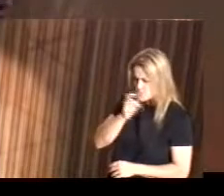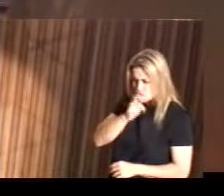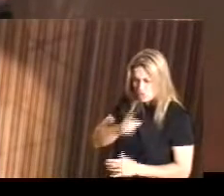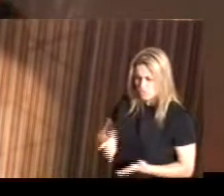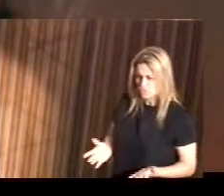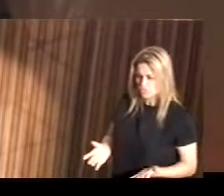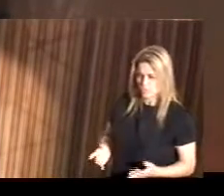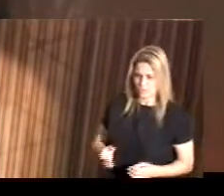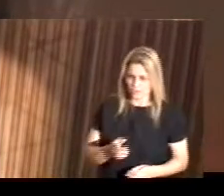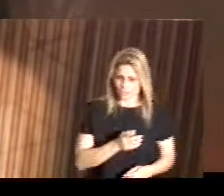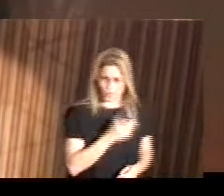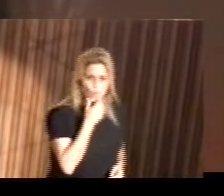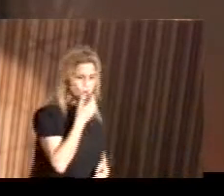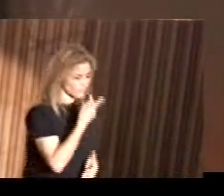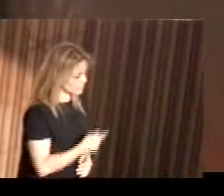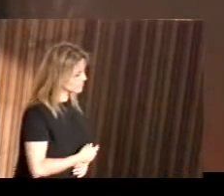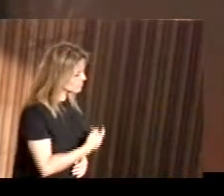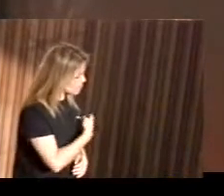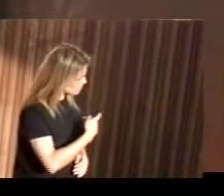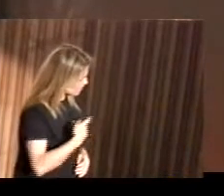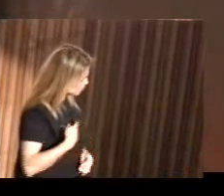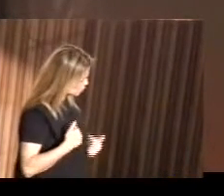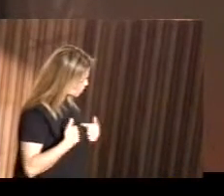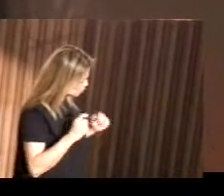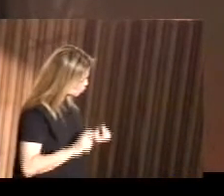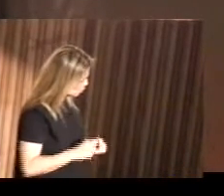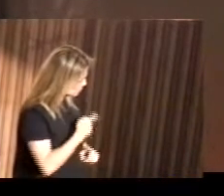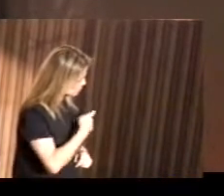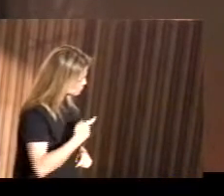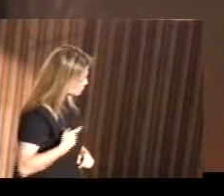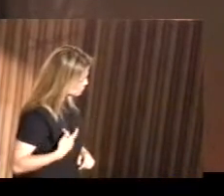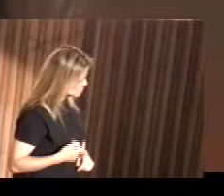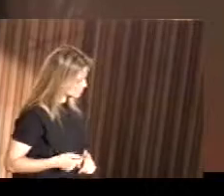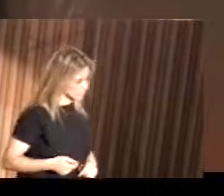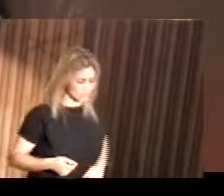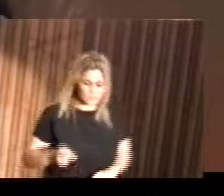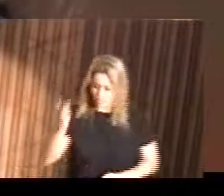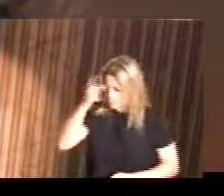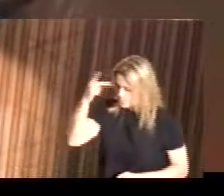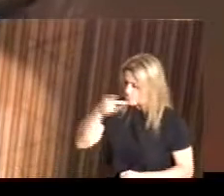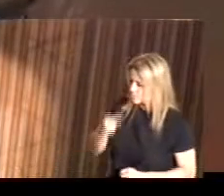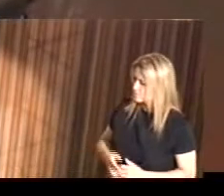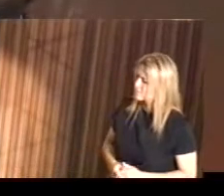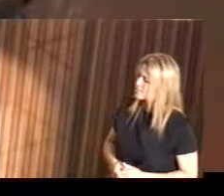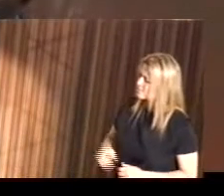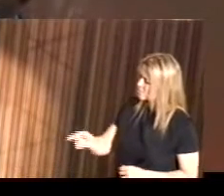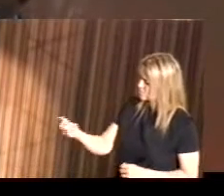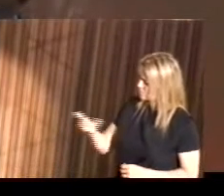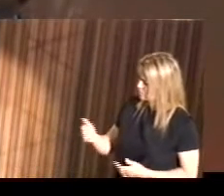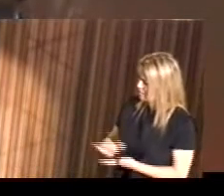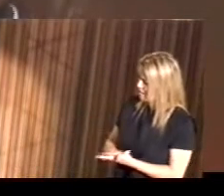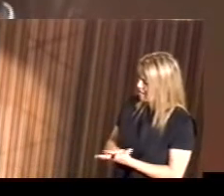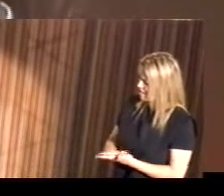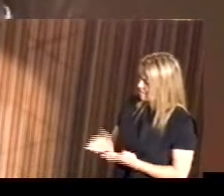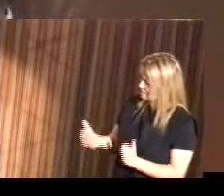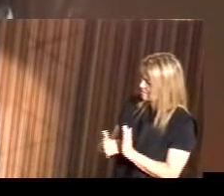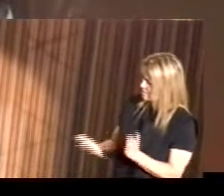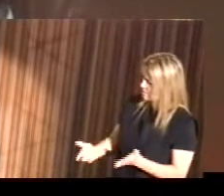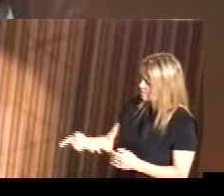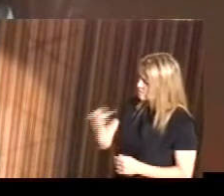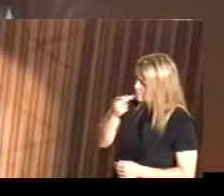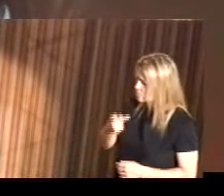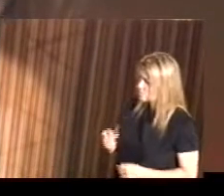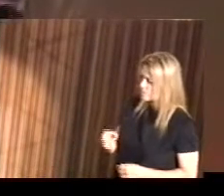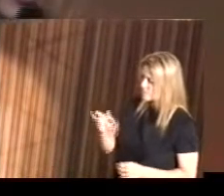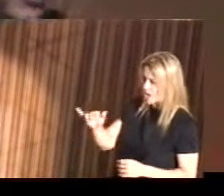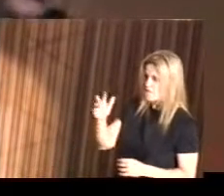Eu sou pastor. É mentiroso. O senhor falou que ia pensar no meu caso, faz 6 meses que o senhor não pensou e não me disse nada até agora. Então, para mim, isso é